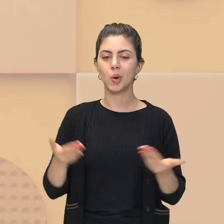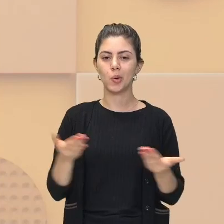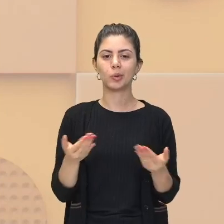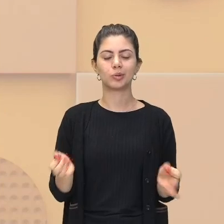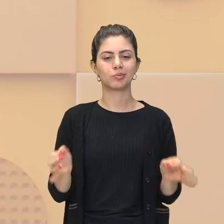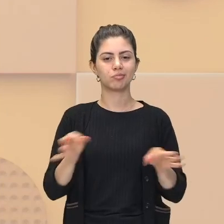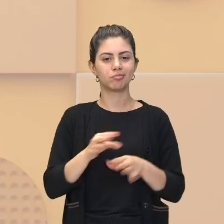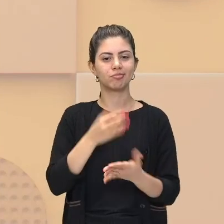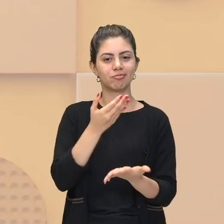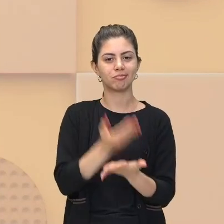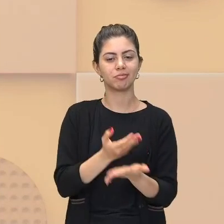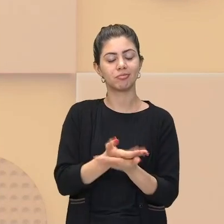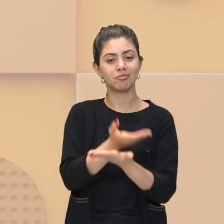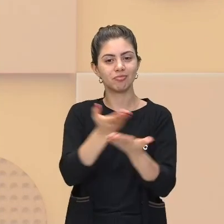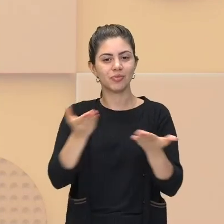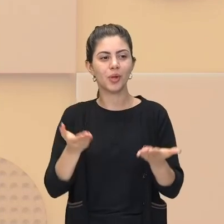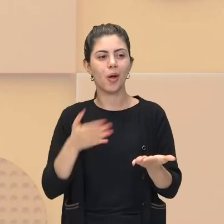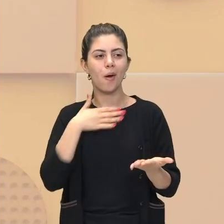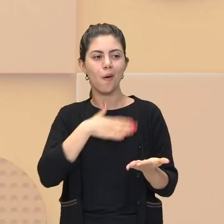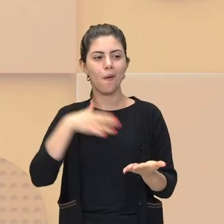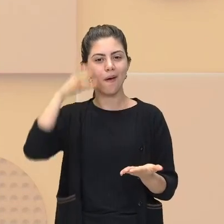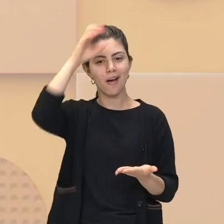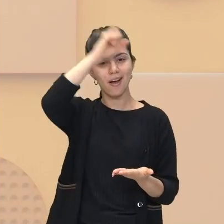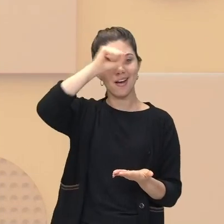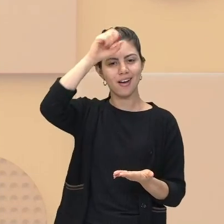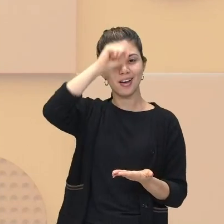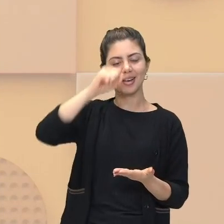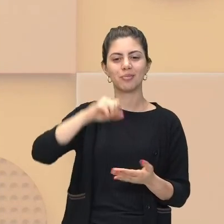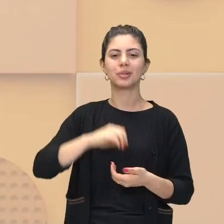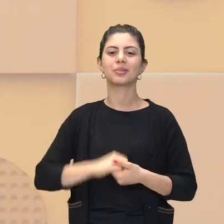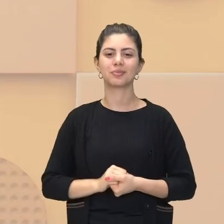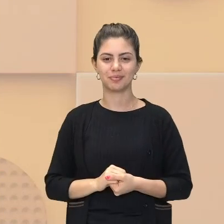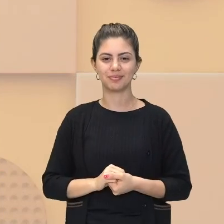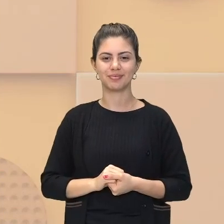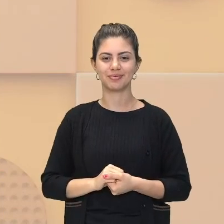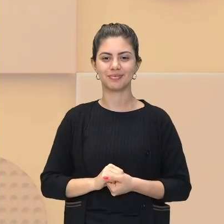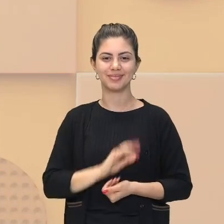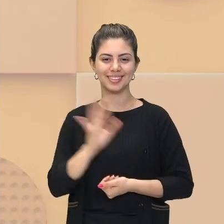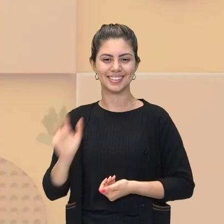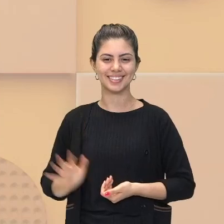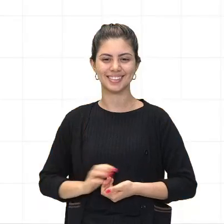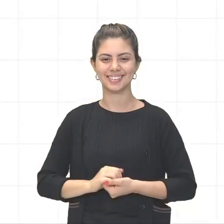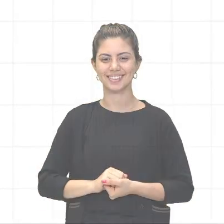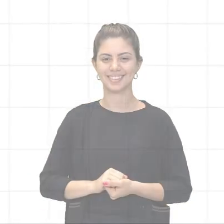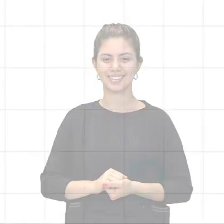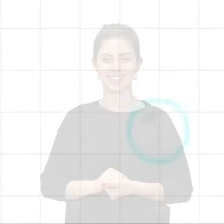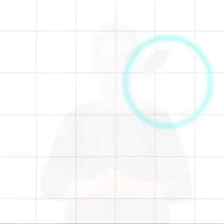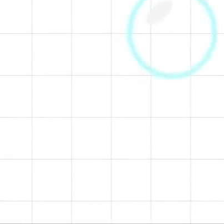finalizamos a nossa aula. Espero que vocês tenham aprendido bastante com a nossa aula. Até mais!